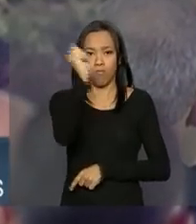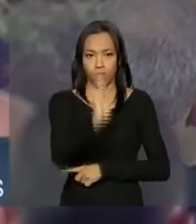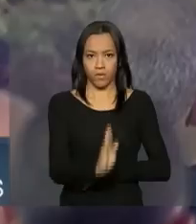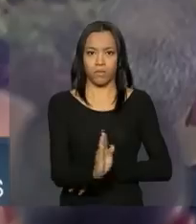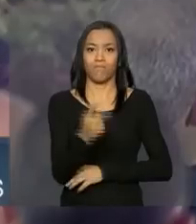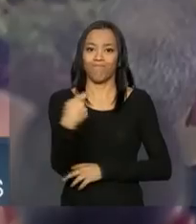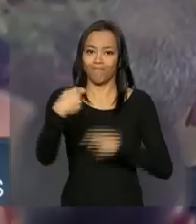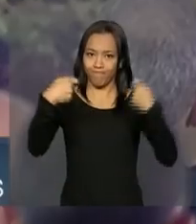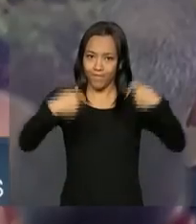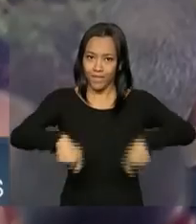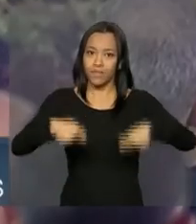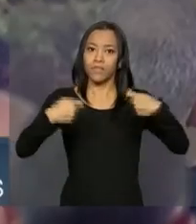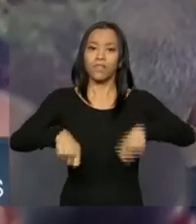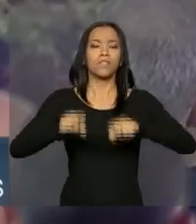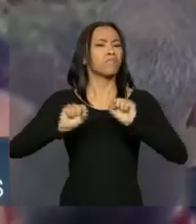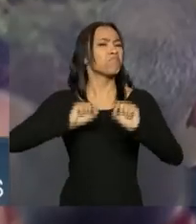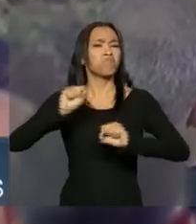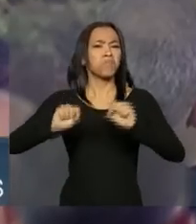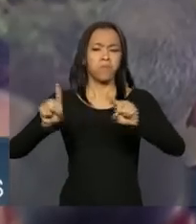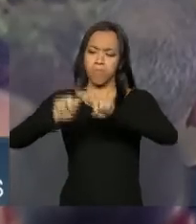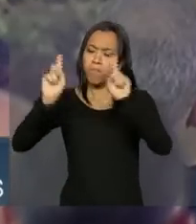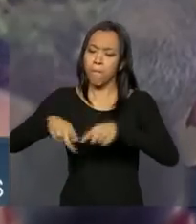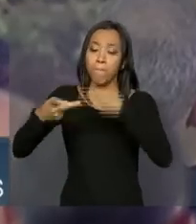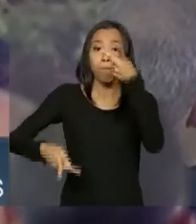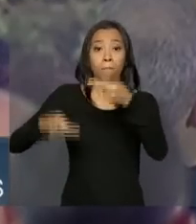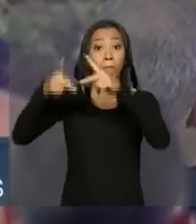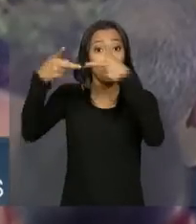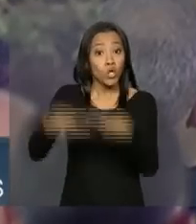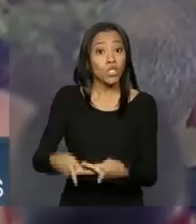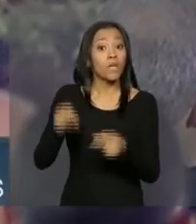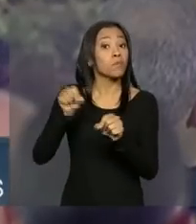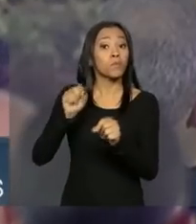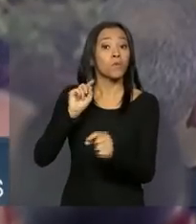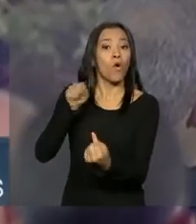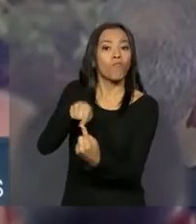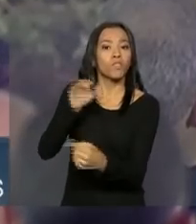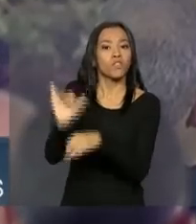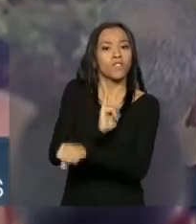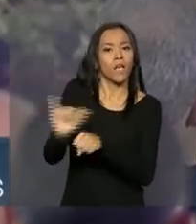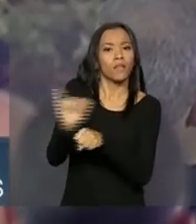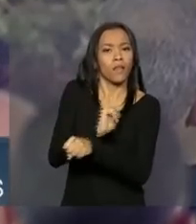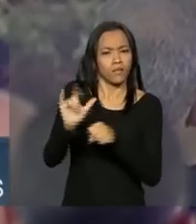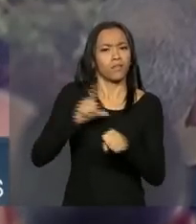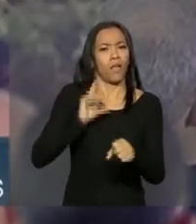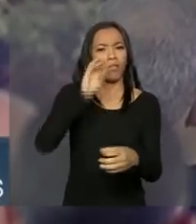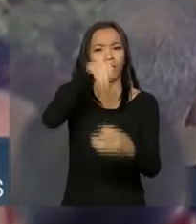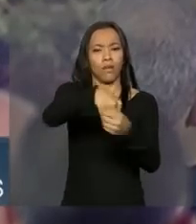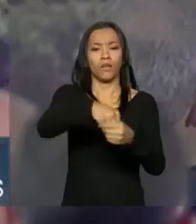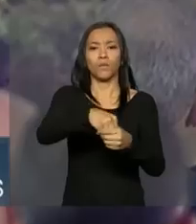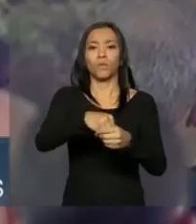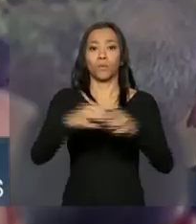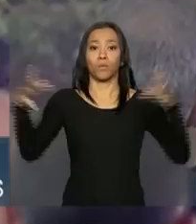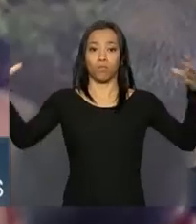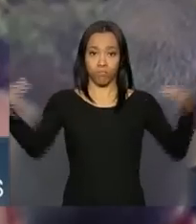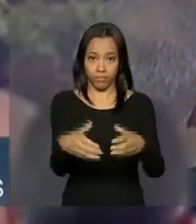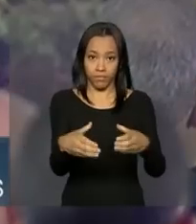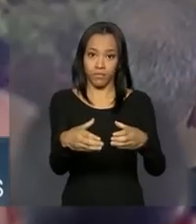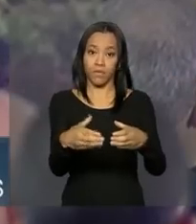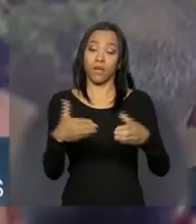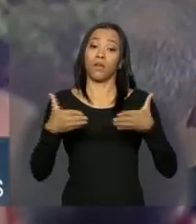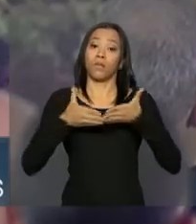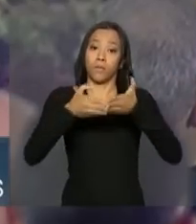precisa dos projetos estratégicos que estão em desenvolvimento nas Forças Armadas. Meu